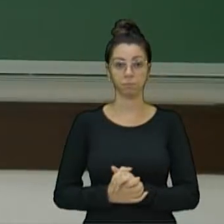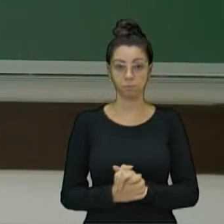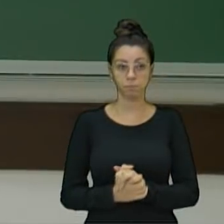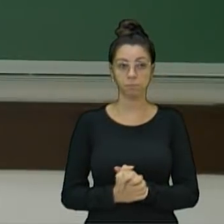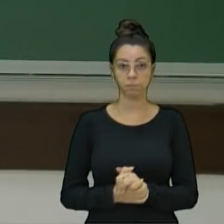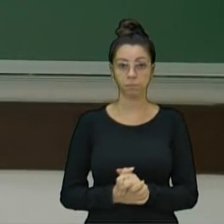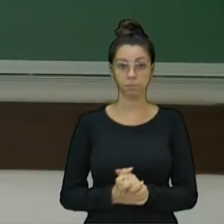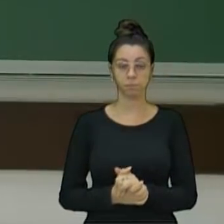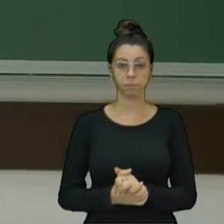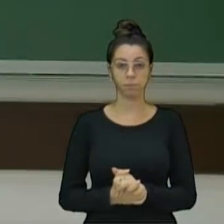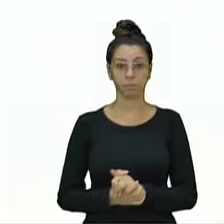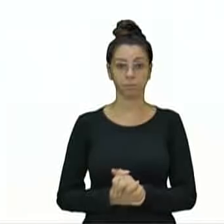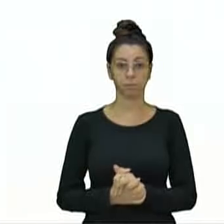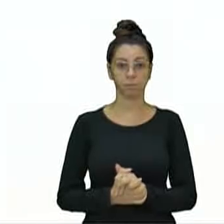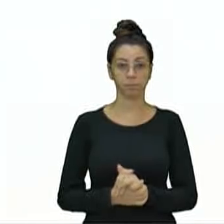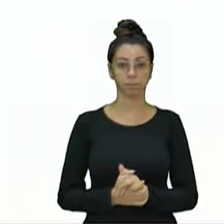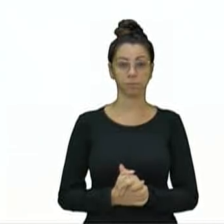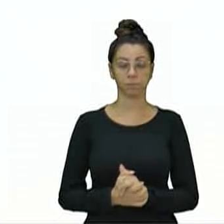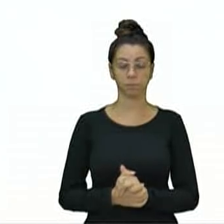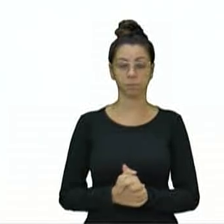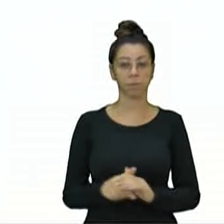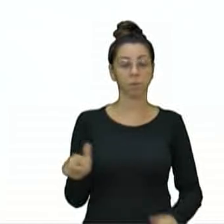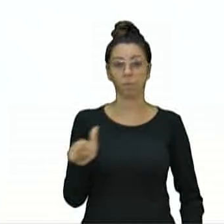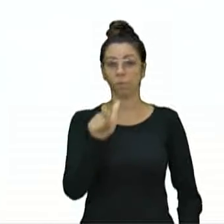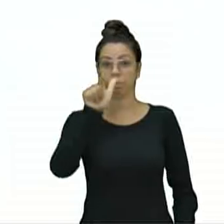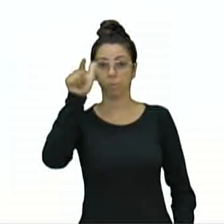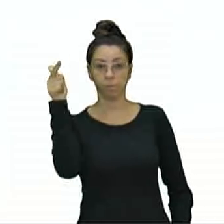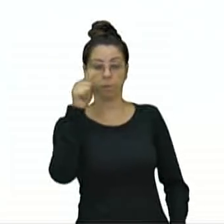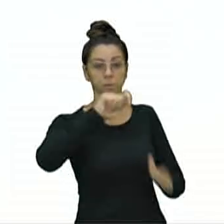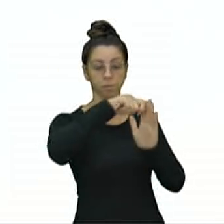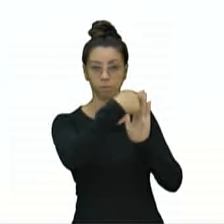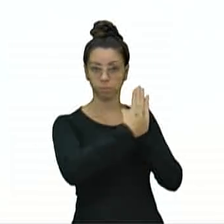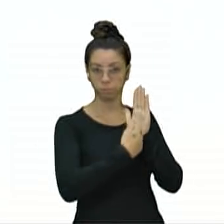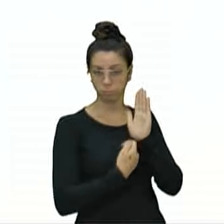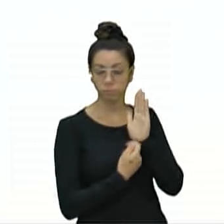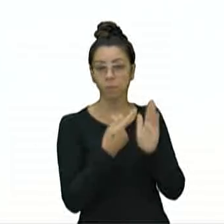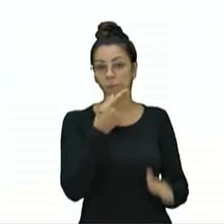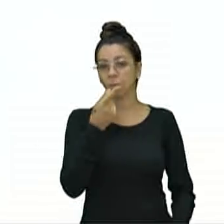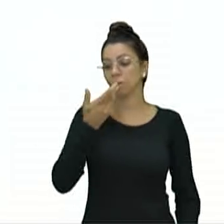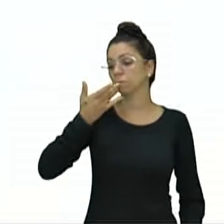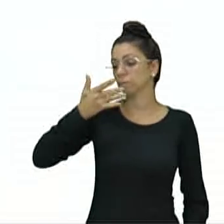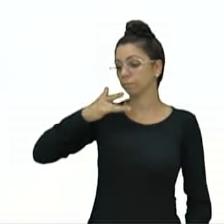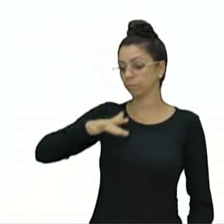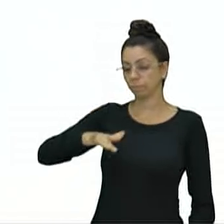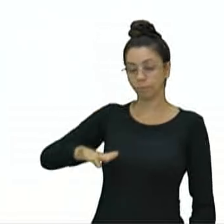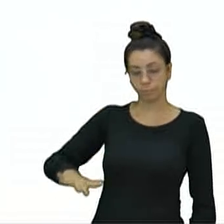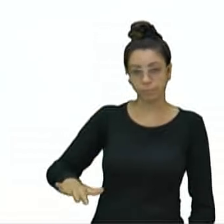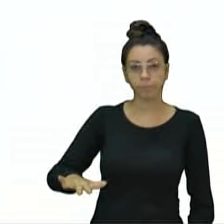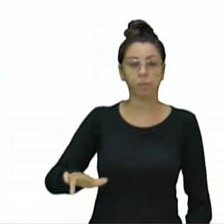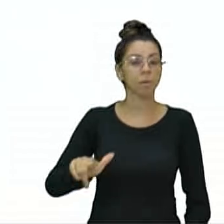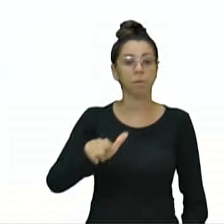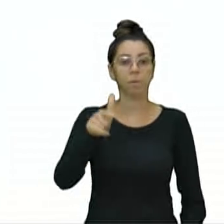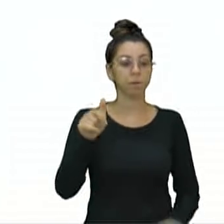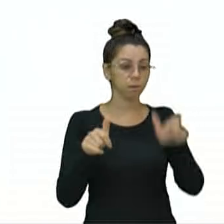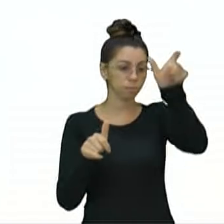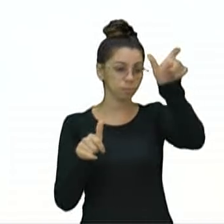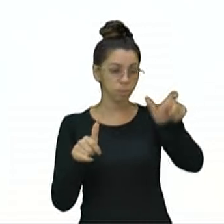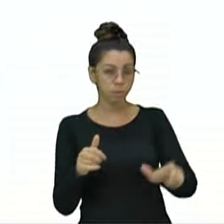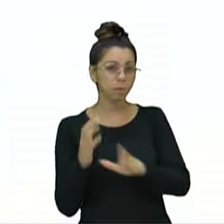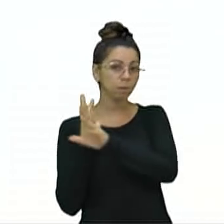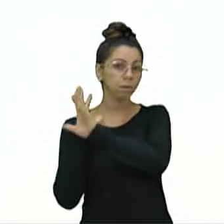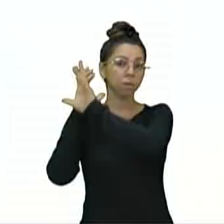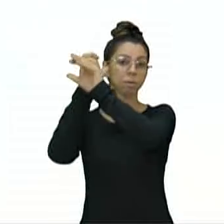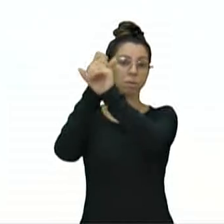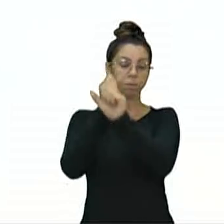Então, nós temos aqui também um outro texto falando da infância, uma outra pessoa recordando da infância, contando um fato